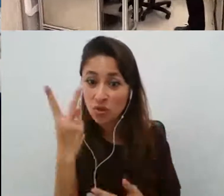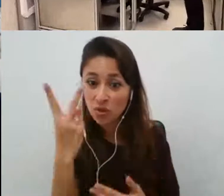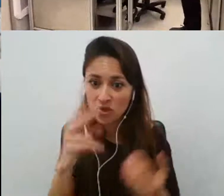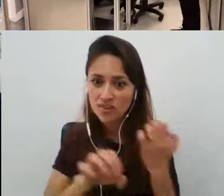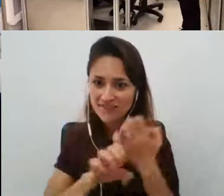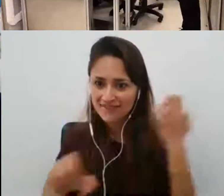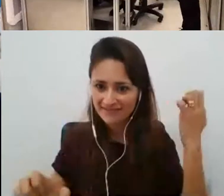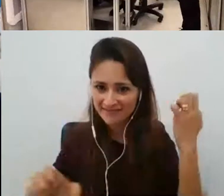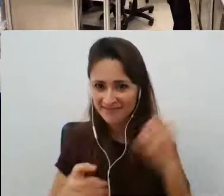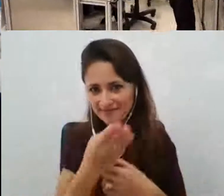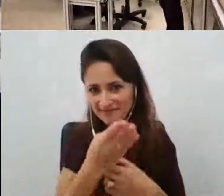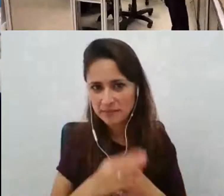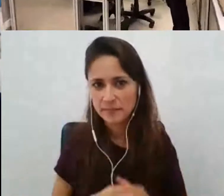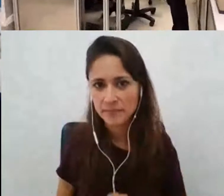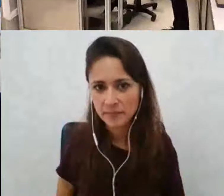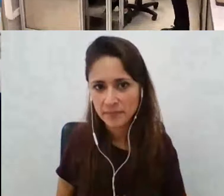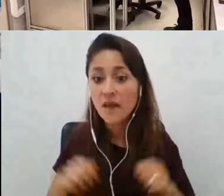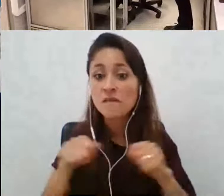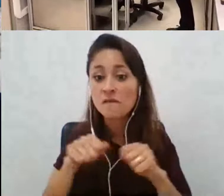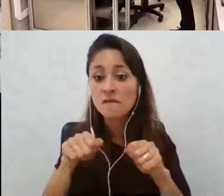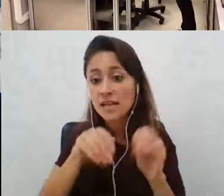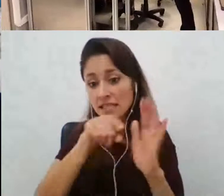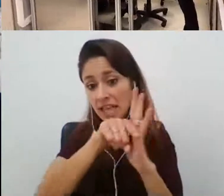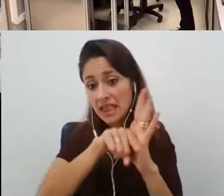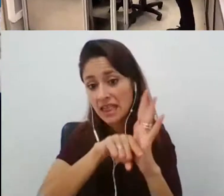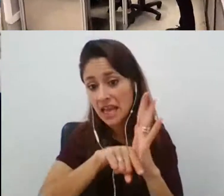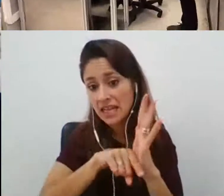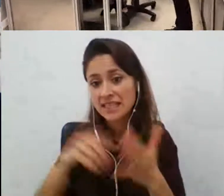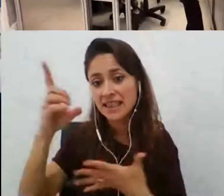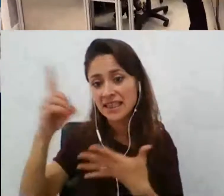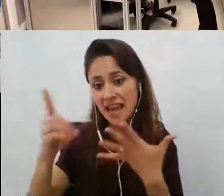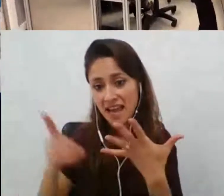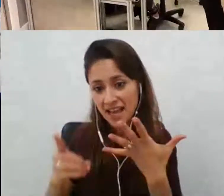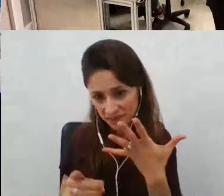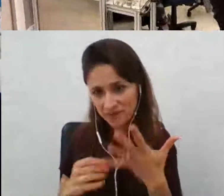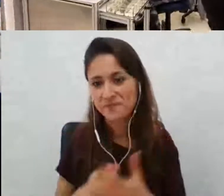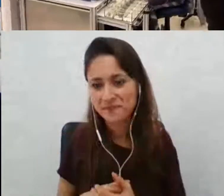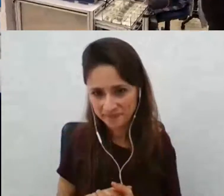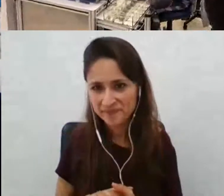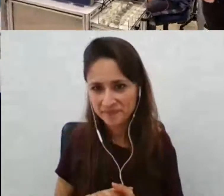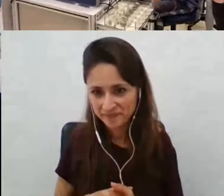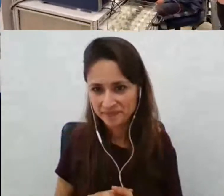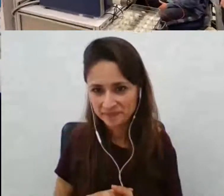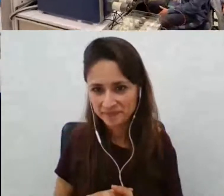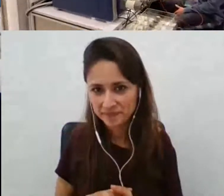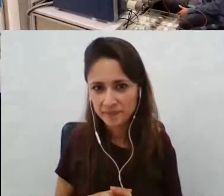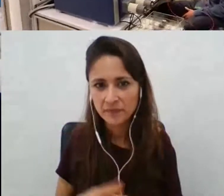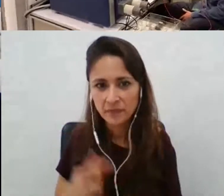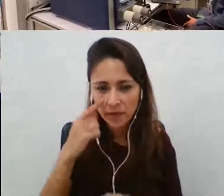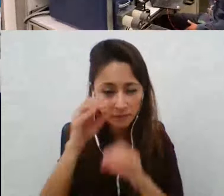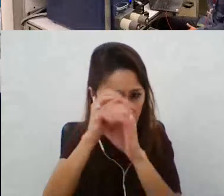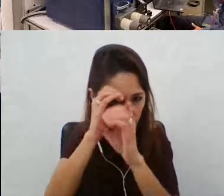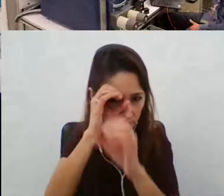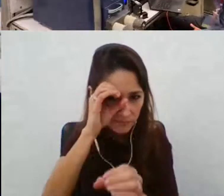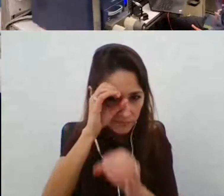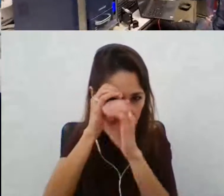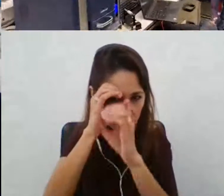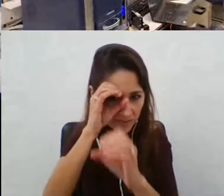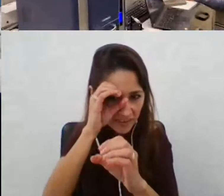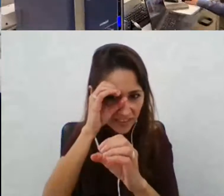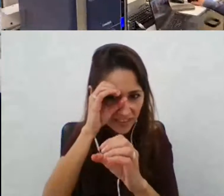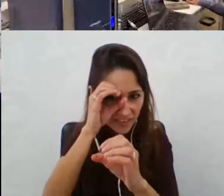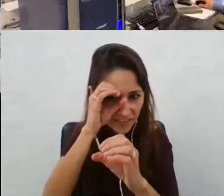estão fazendo análise de um dado. Nós estamos trabalhando com um microscópio